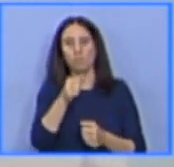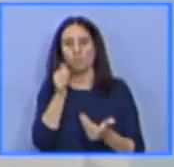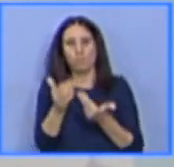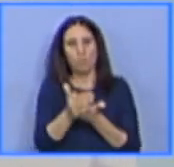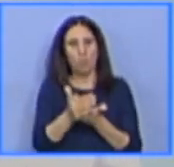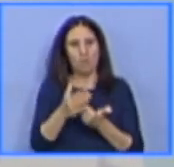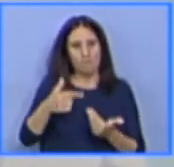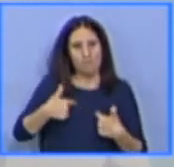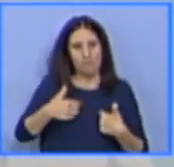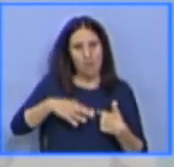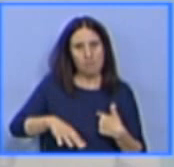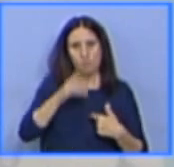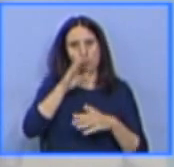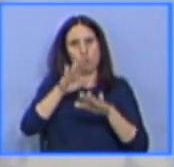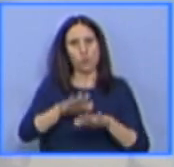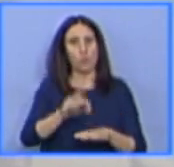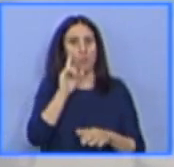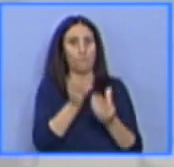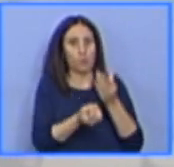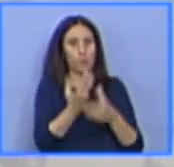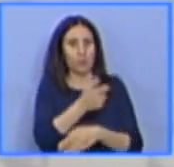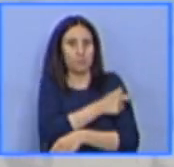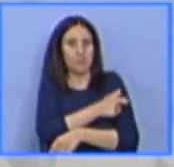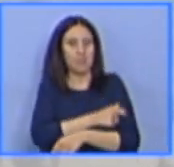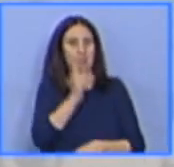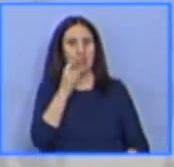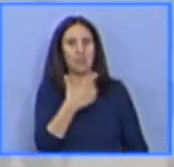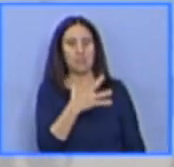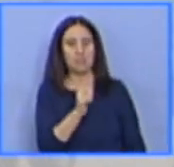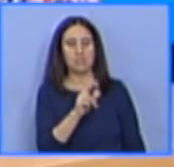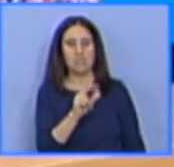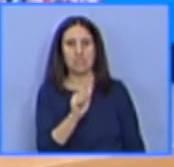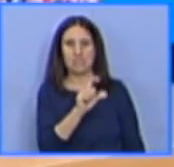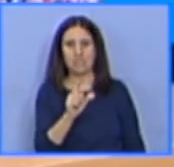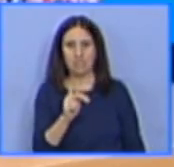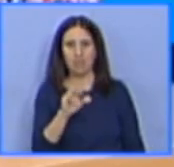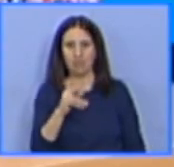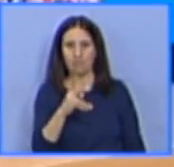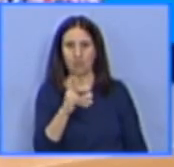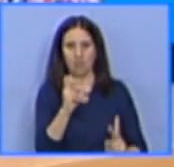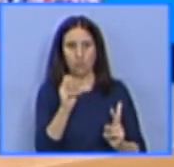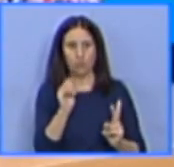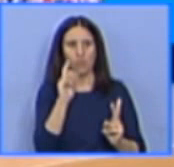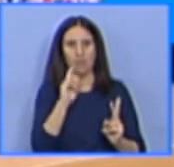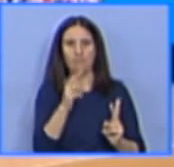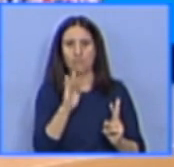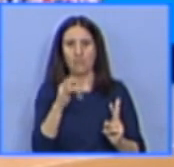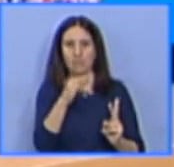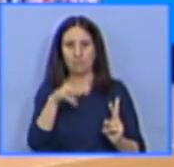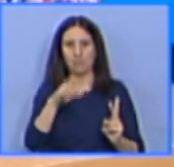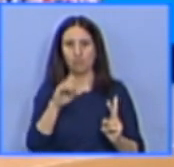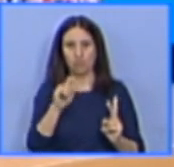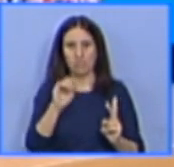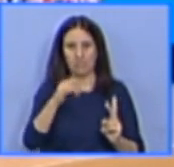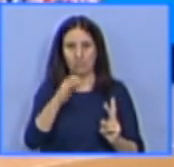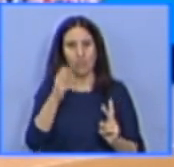está aqui representado pela sua fundadora, Teresa Carvalho, e também Fátima Esteves, jurista e signatária desta carta. Muito